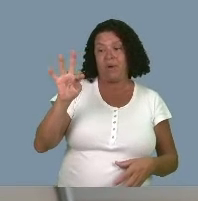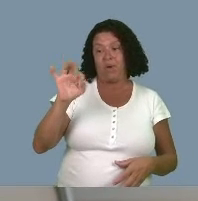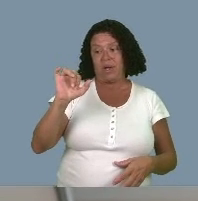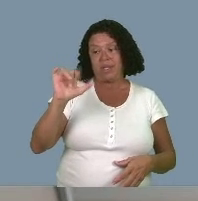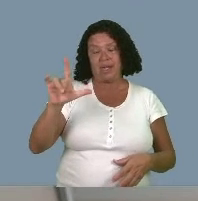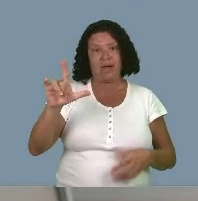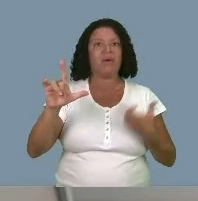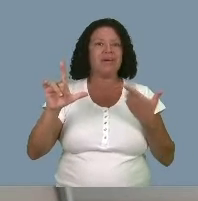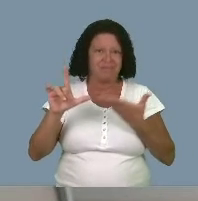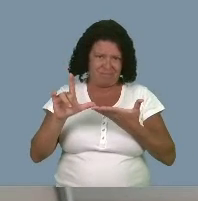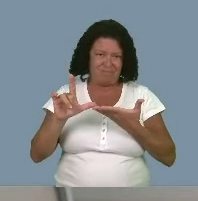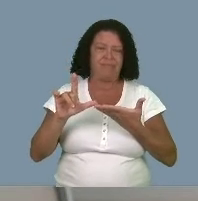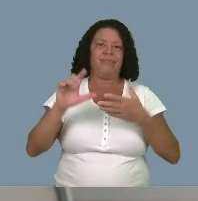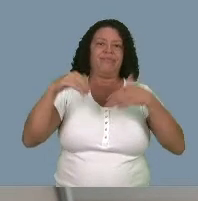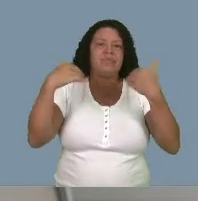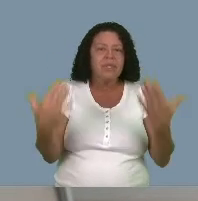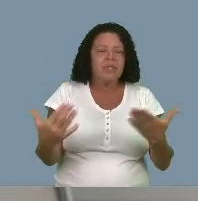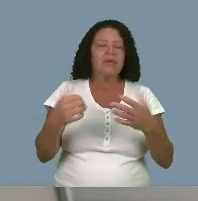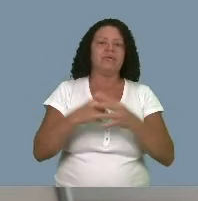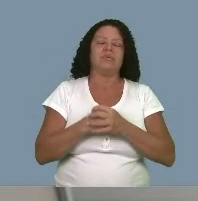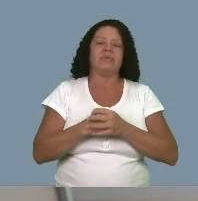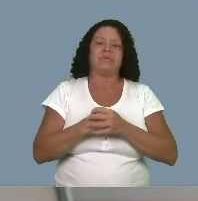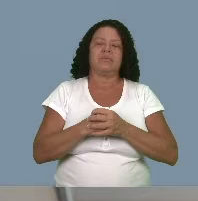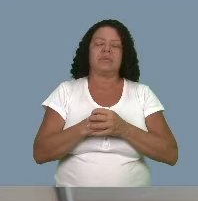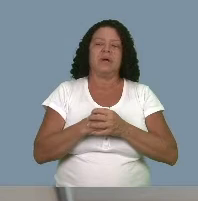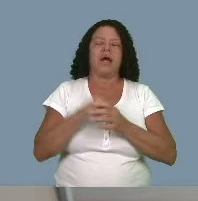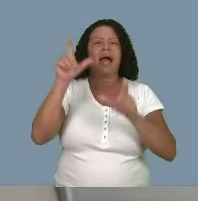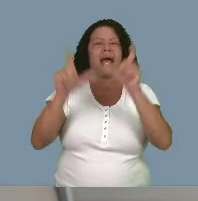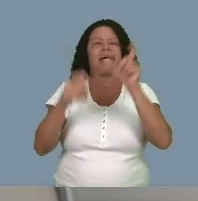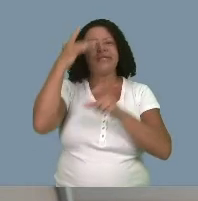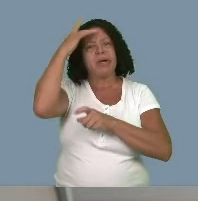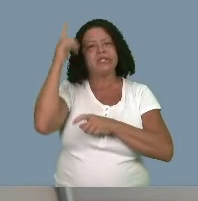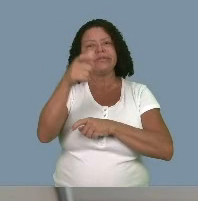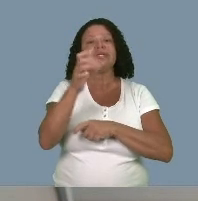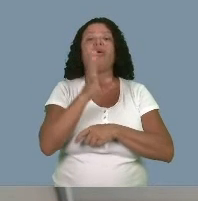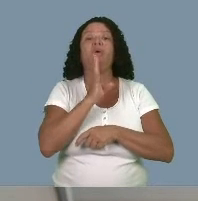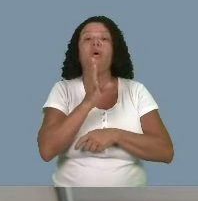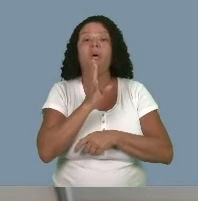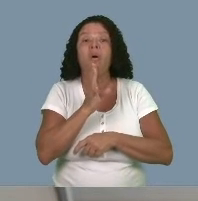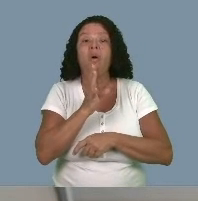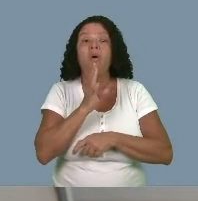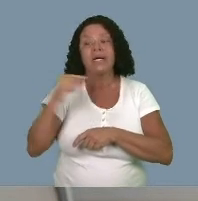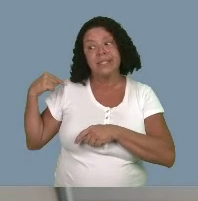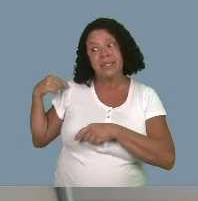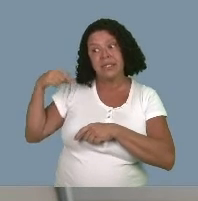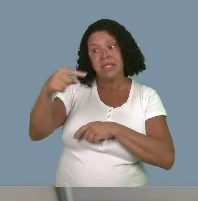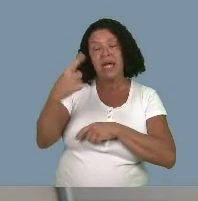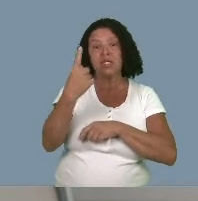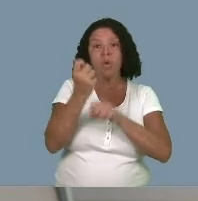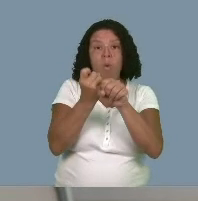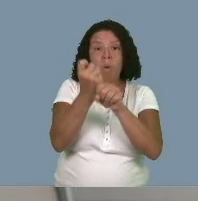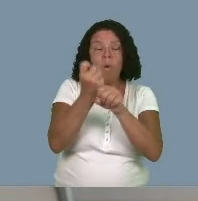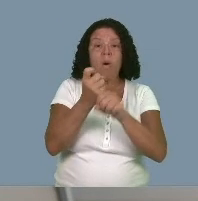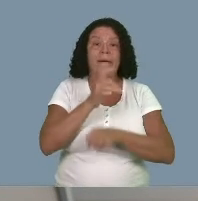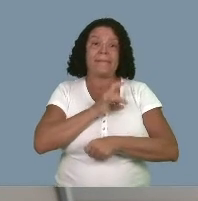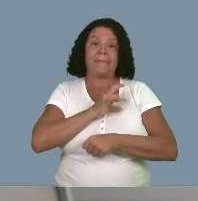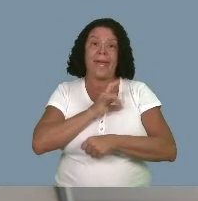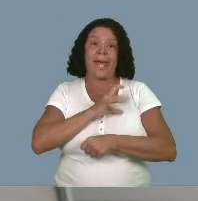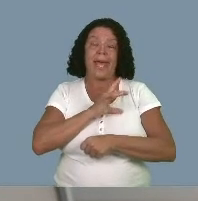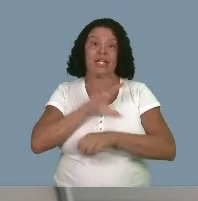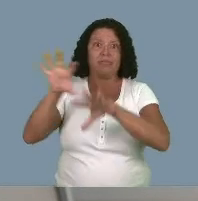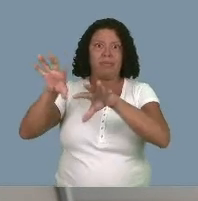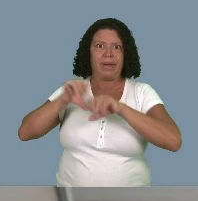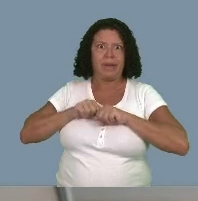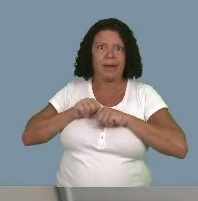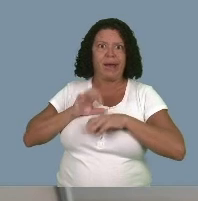pessoas que conhecemos nesse 1 ano aí de pandemia que tiveram medo de adquirir essa